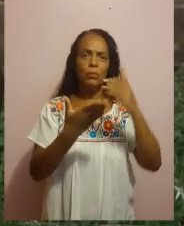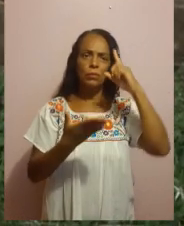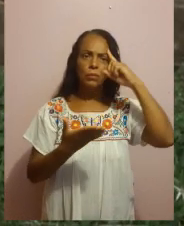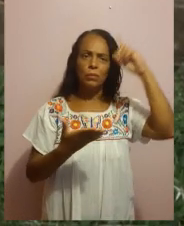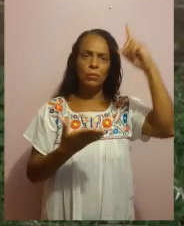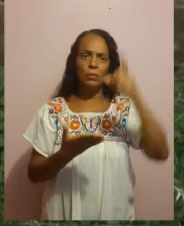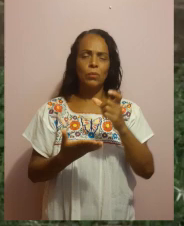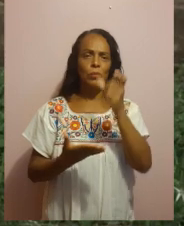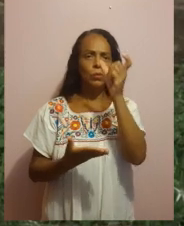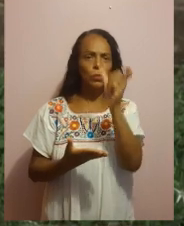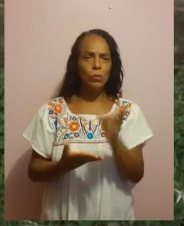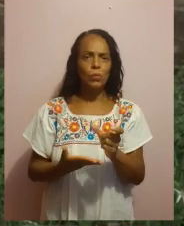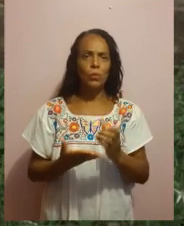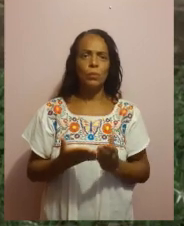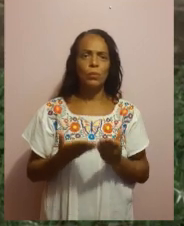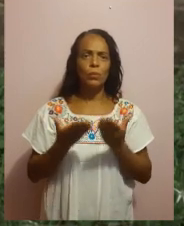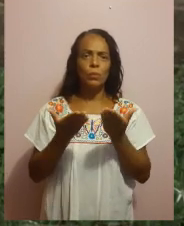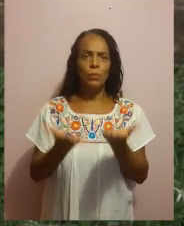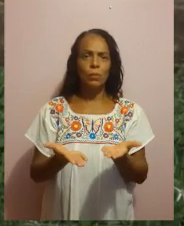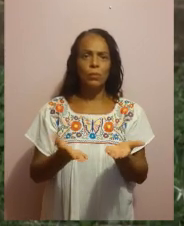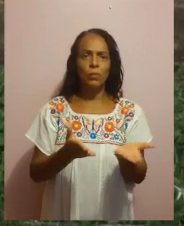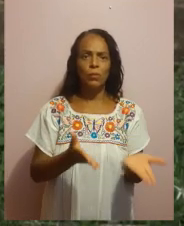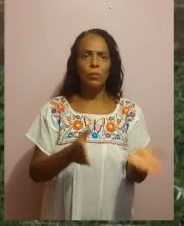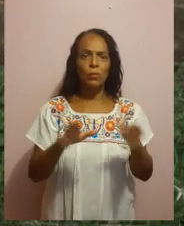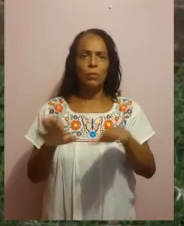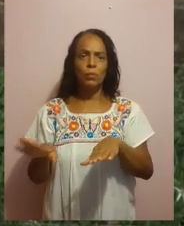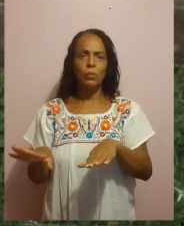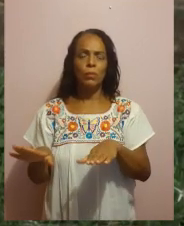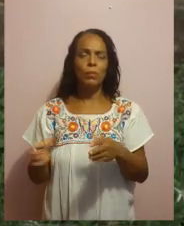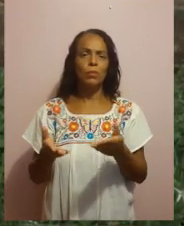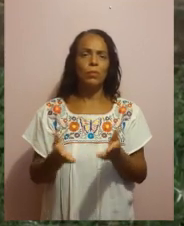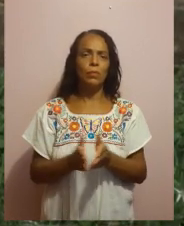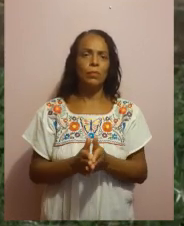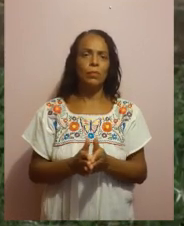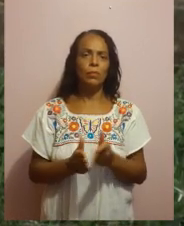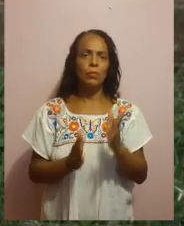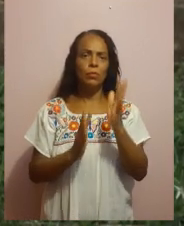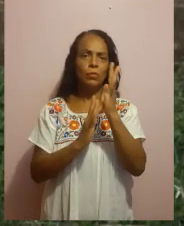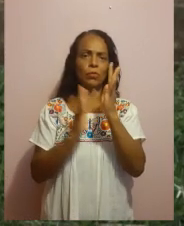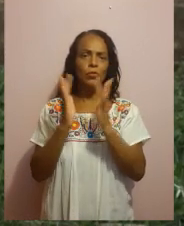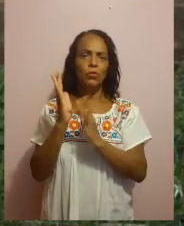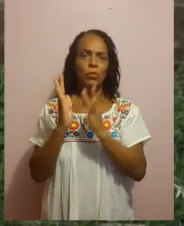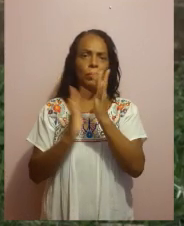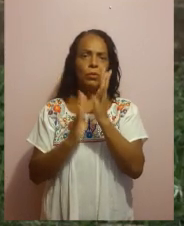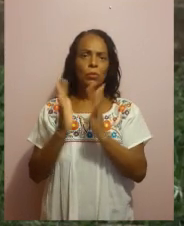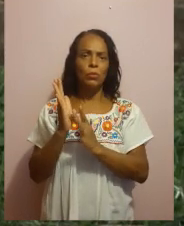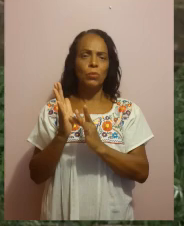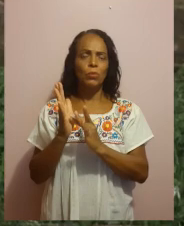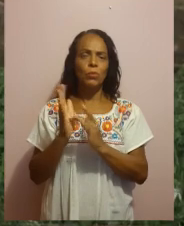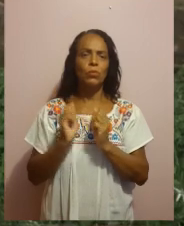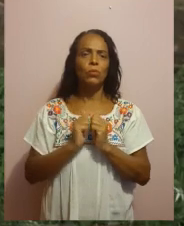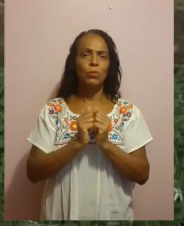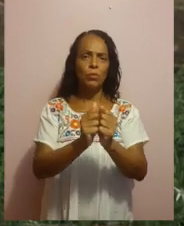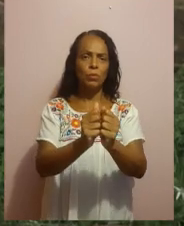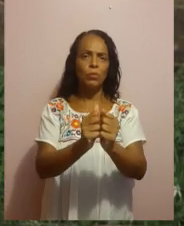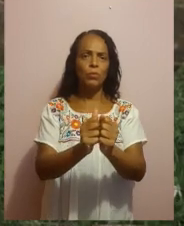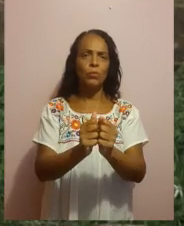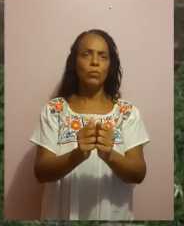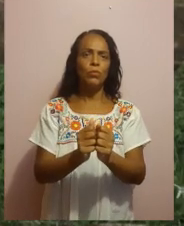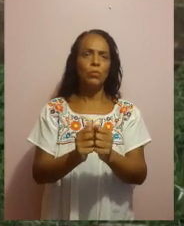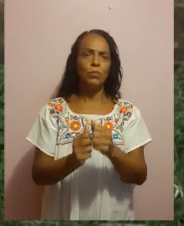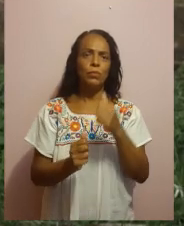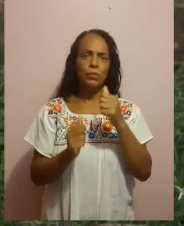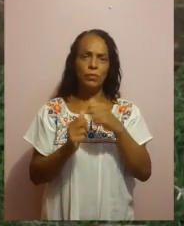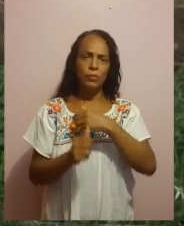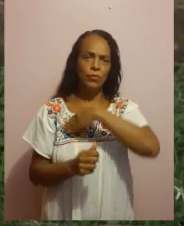teu corpo a terra fria. Jesus te acompanhe